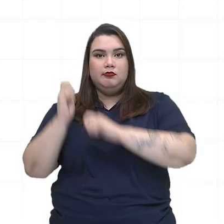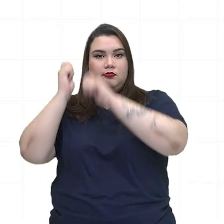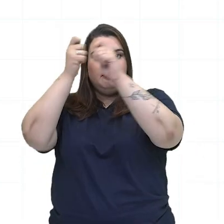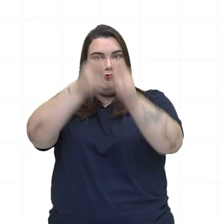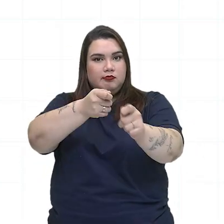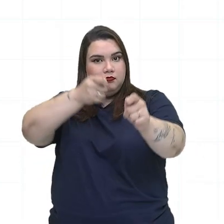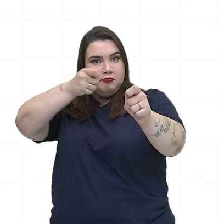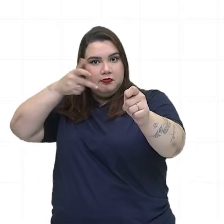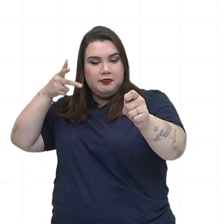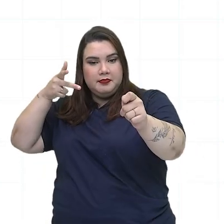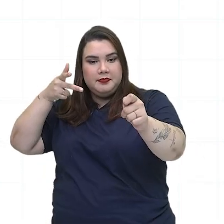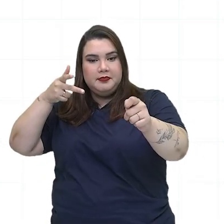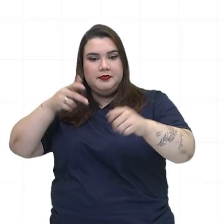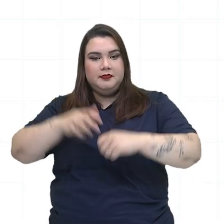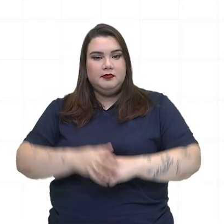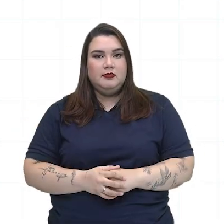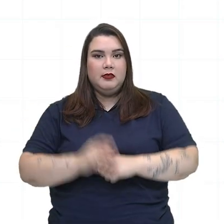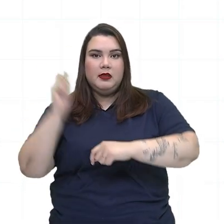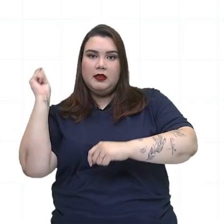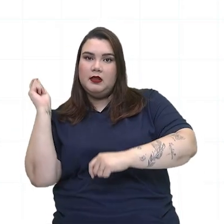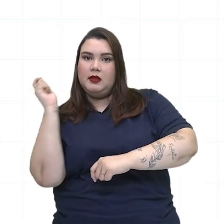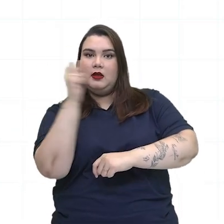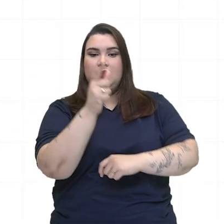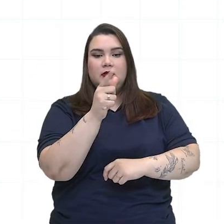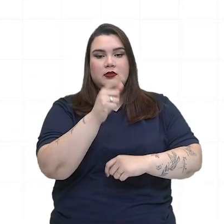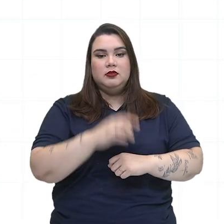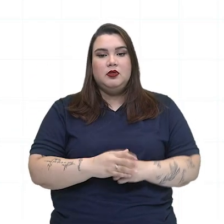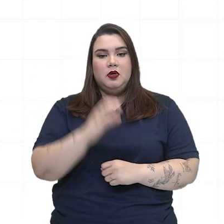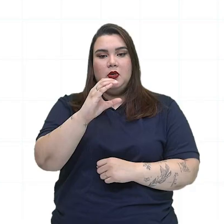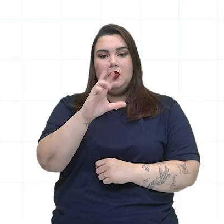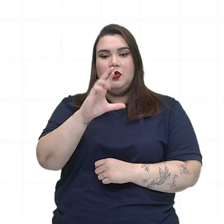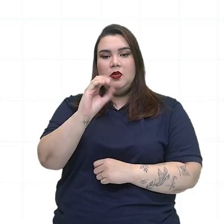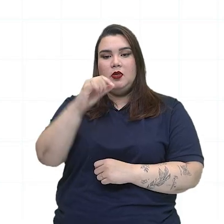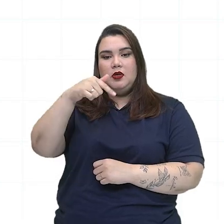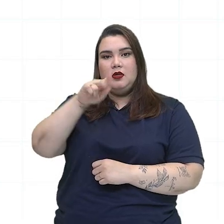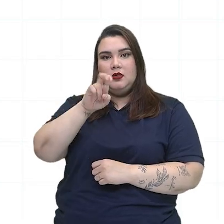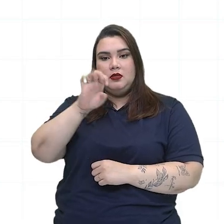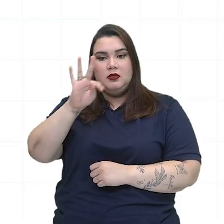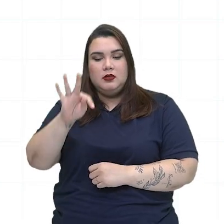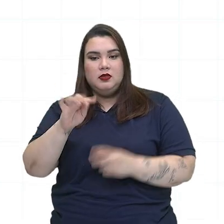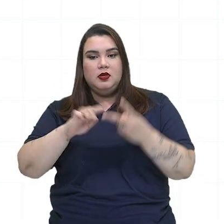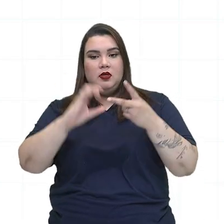flecha, dardos, croquet, curling